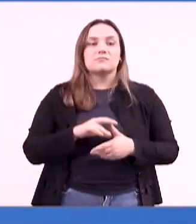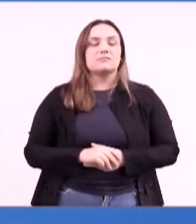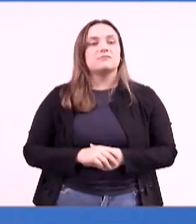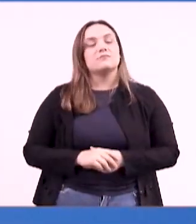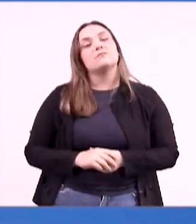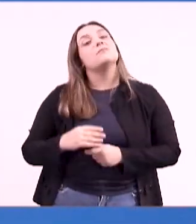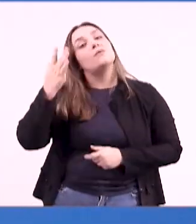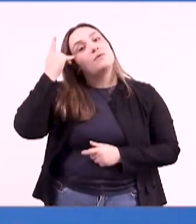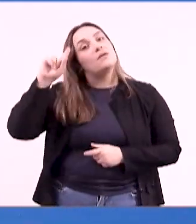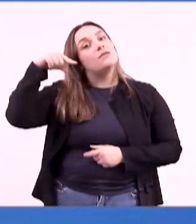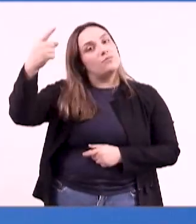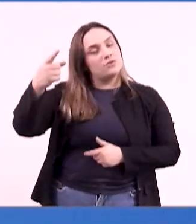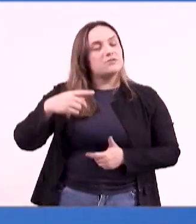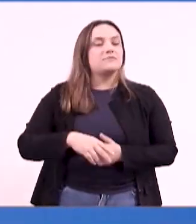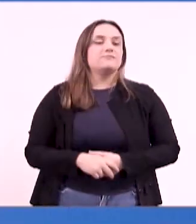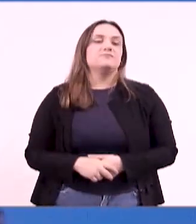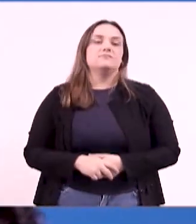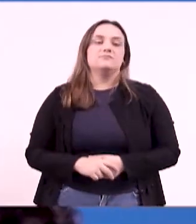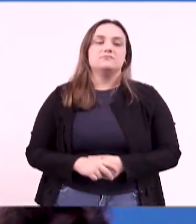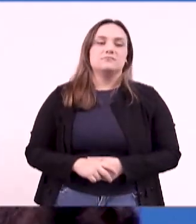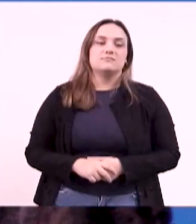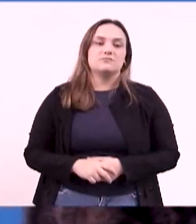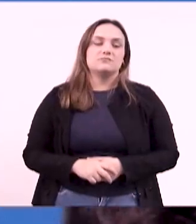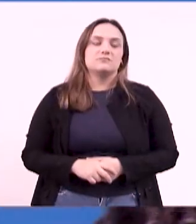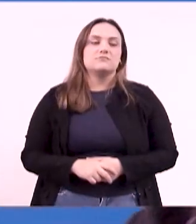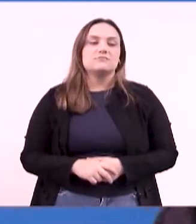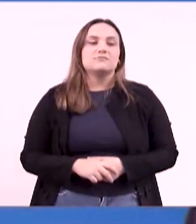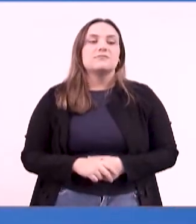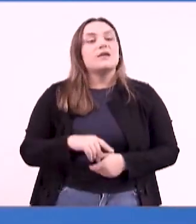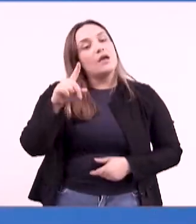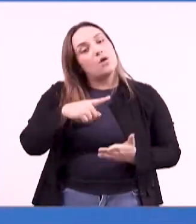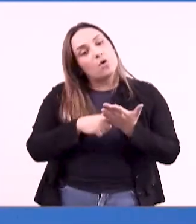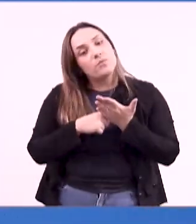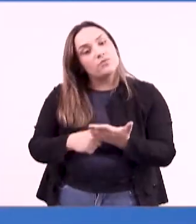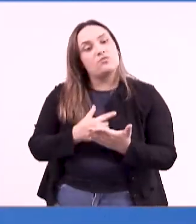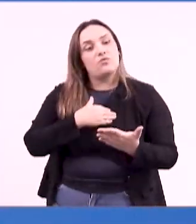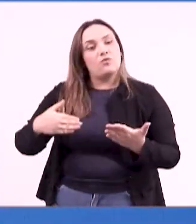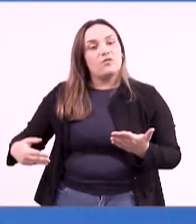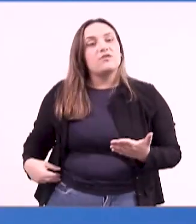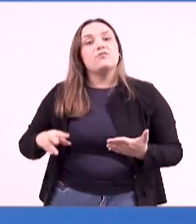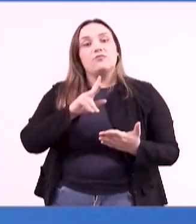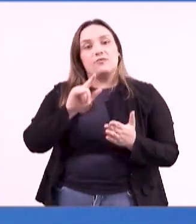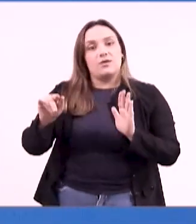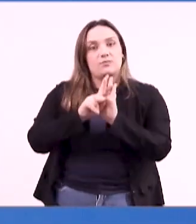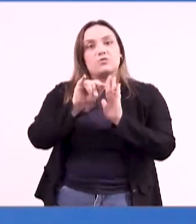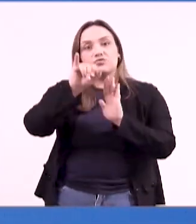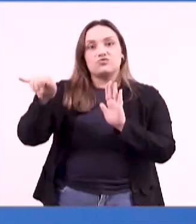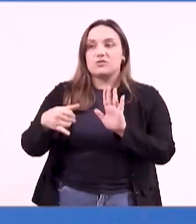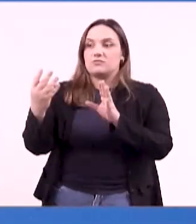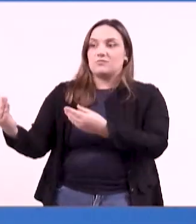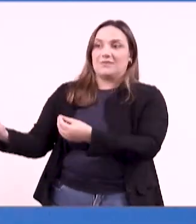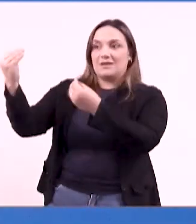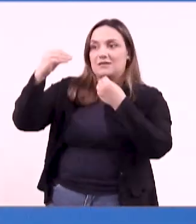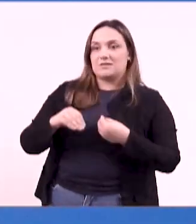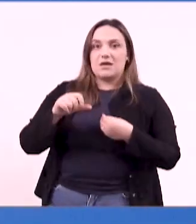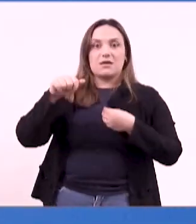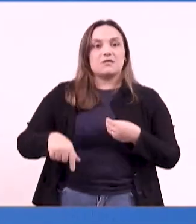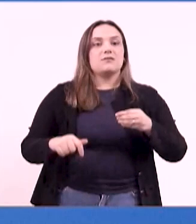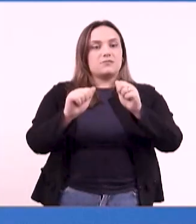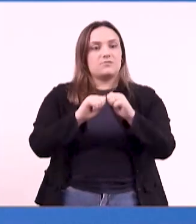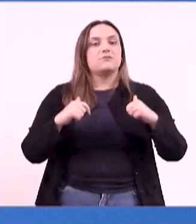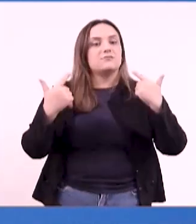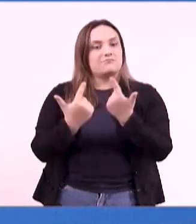de amanhã. O compromisso do governo de encaminhar o projeto e, com certeza, chegando